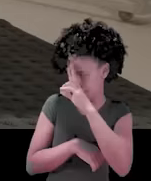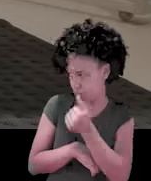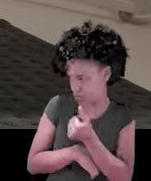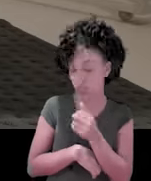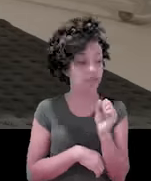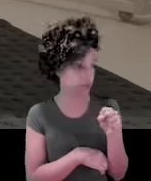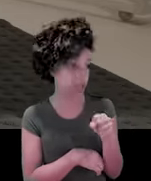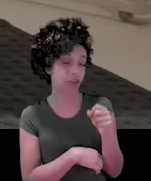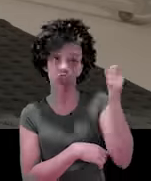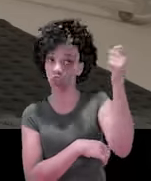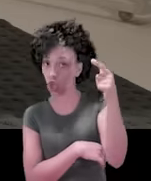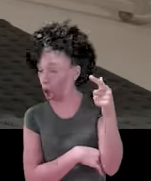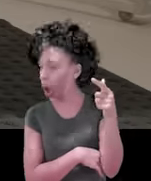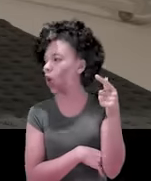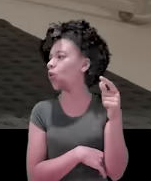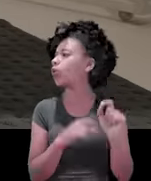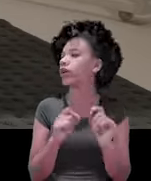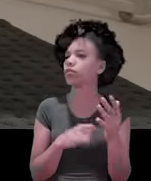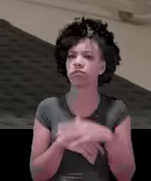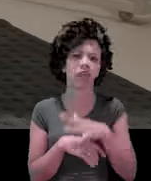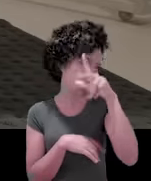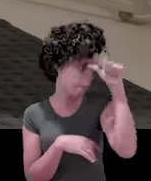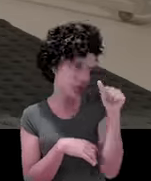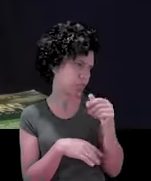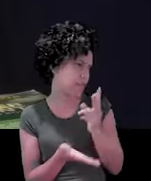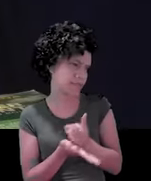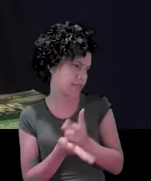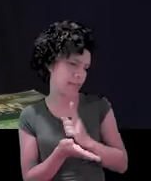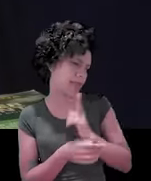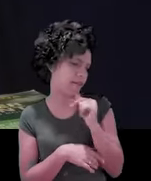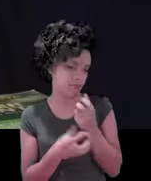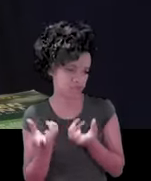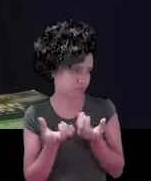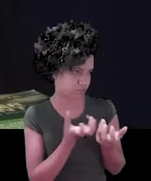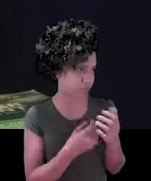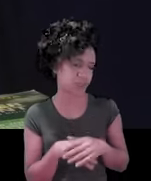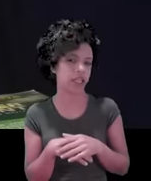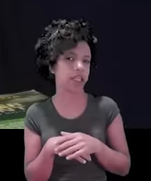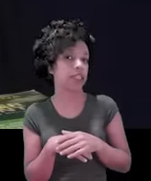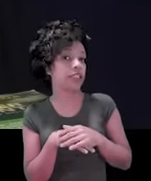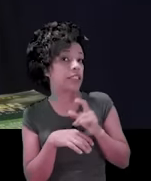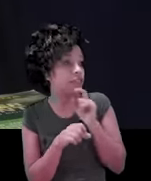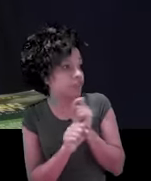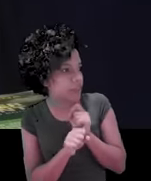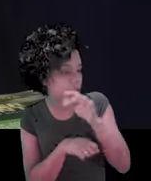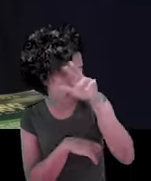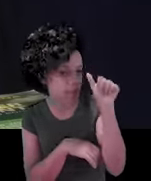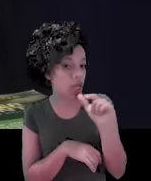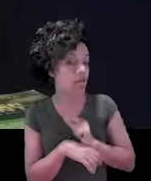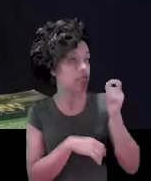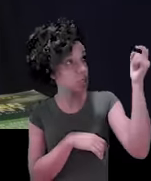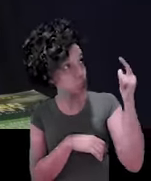você subiu tava só tava só lava uma e do Amazonas cabelo tá e inverno amazônico você tem